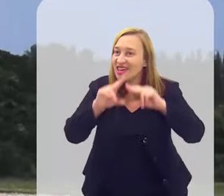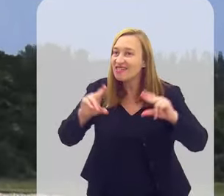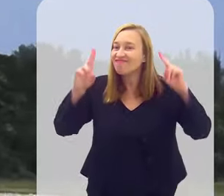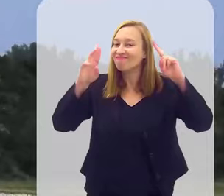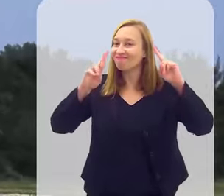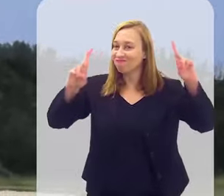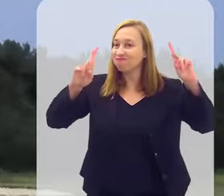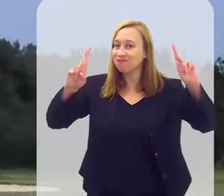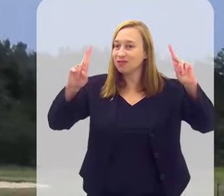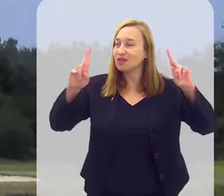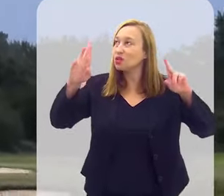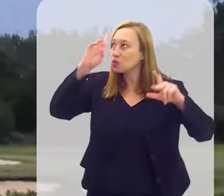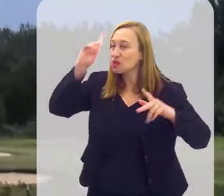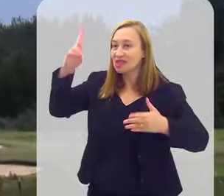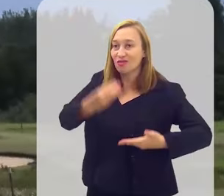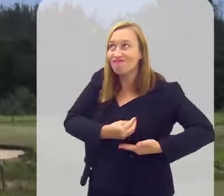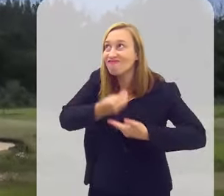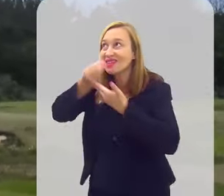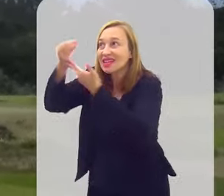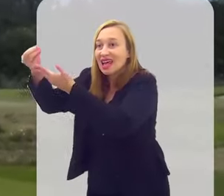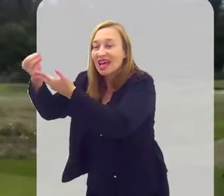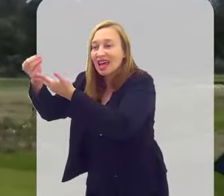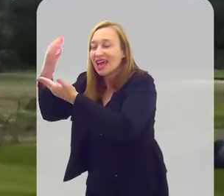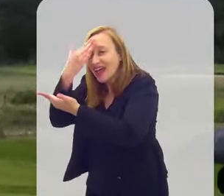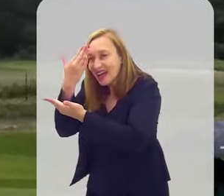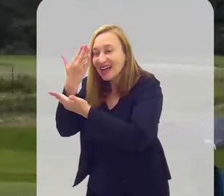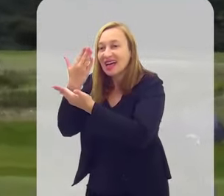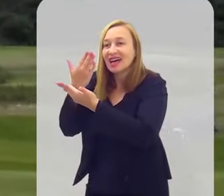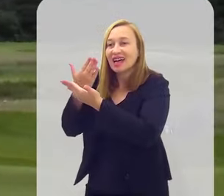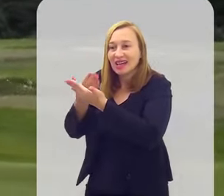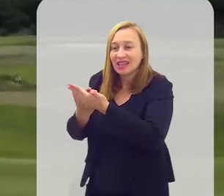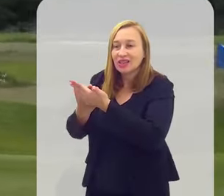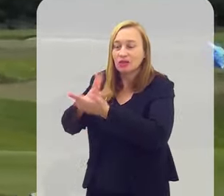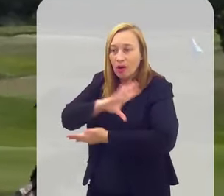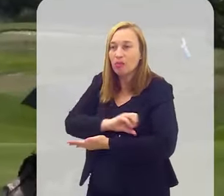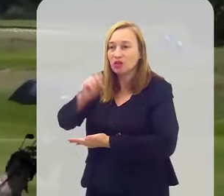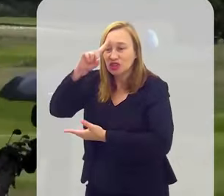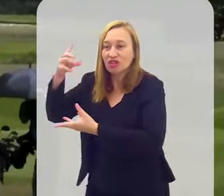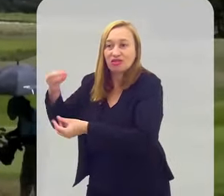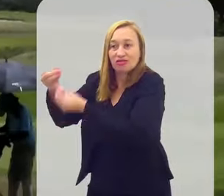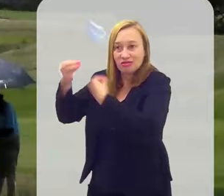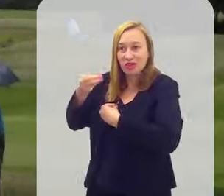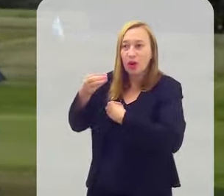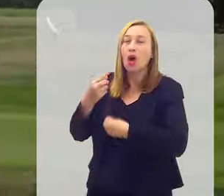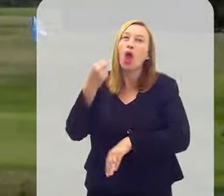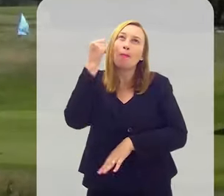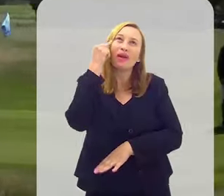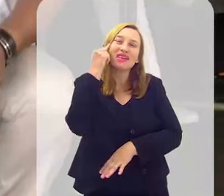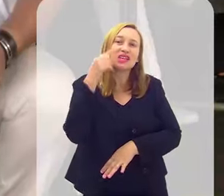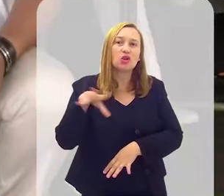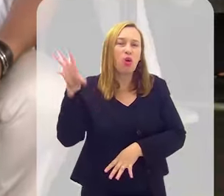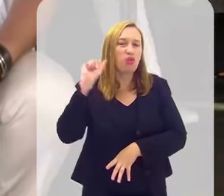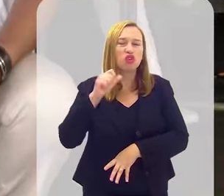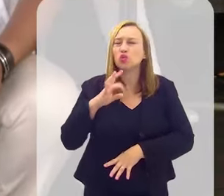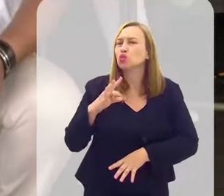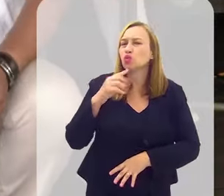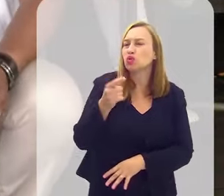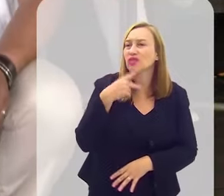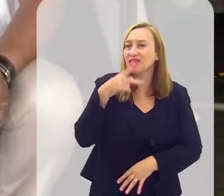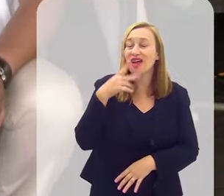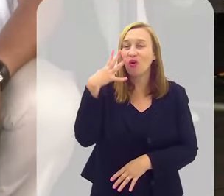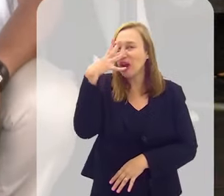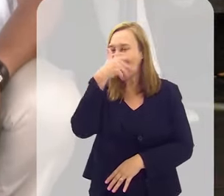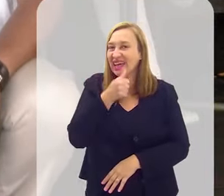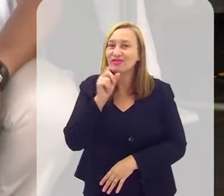esperança no Senhor e seja eternamente grato a esse am que Deus nos concedeu eu fico pensando aqui ouvindo as suas palavras que